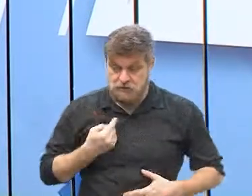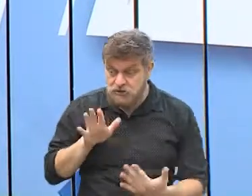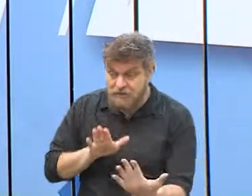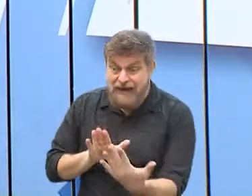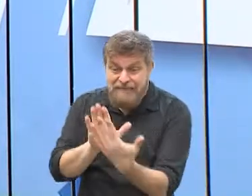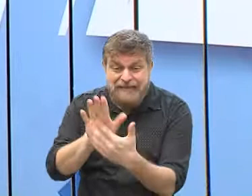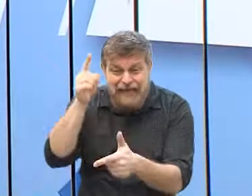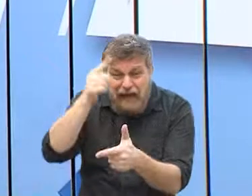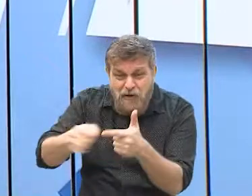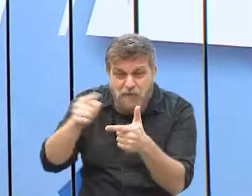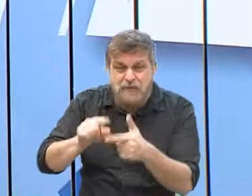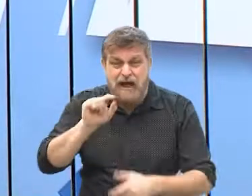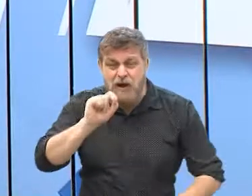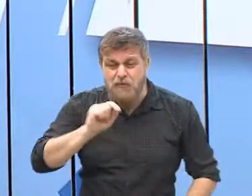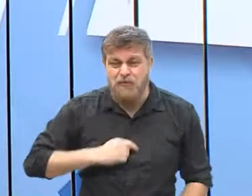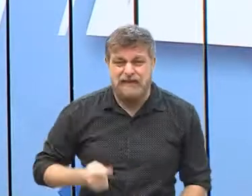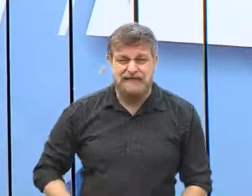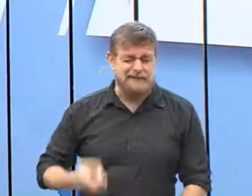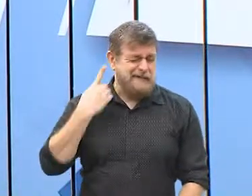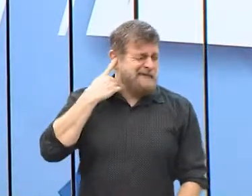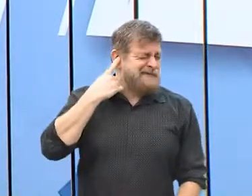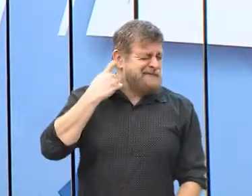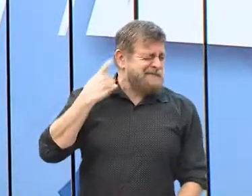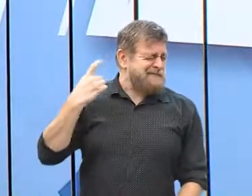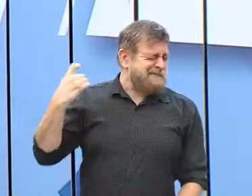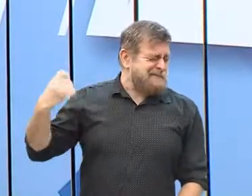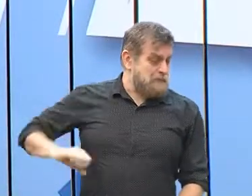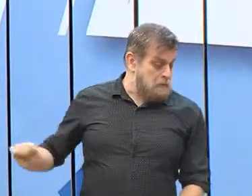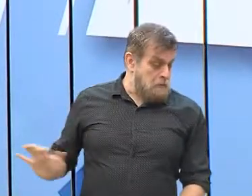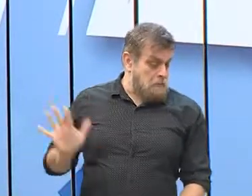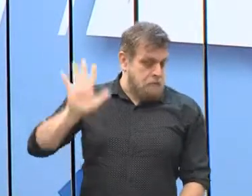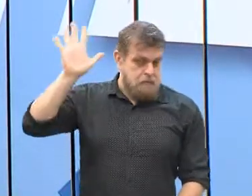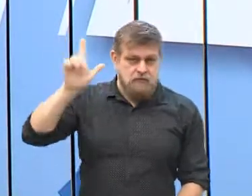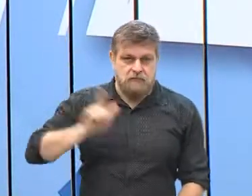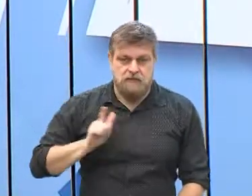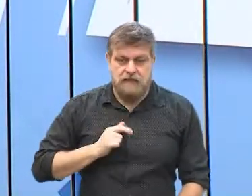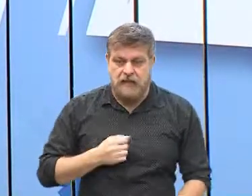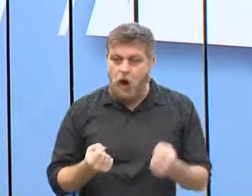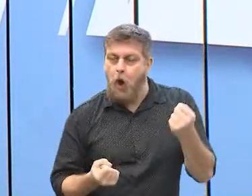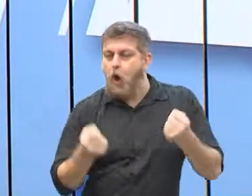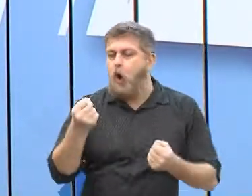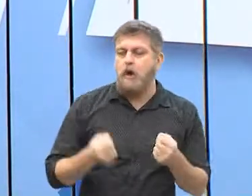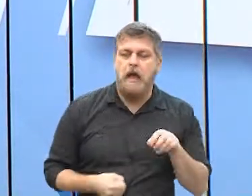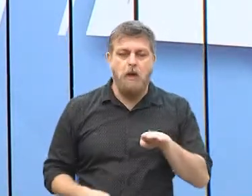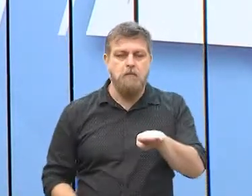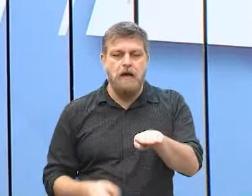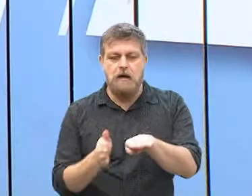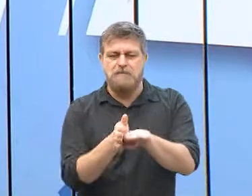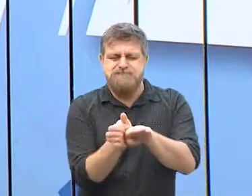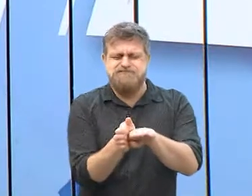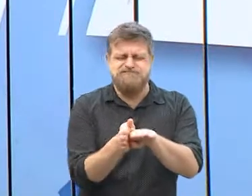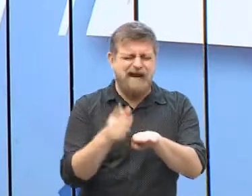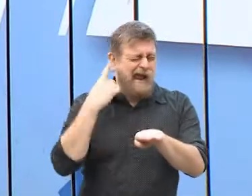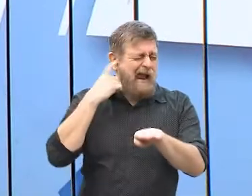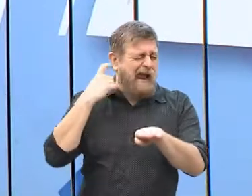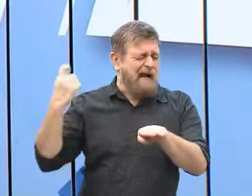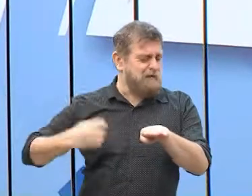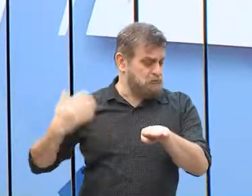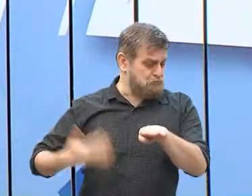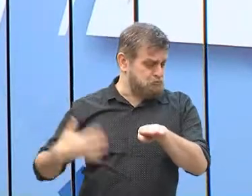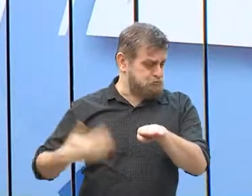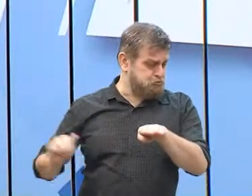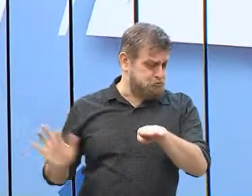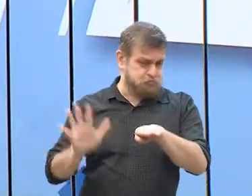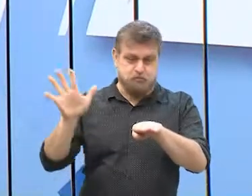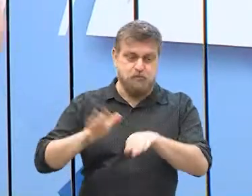estava crescendo, que era esse fenômeno chamado pancadão. Algumas pessoas equipam seus veículos com som potente e se